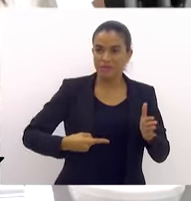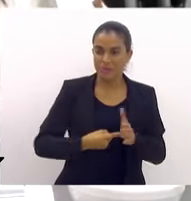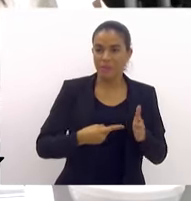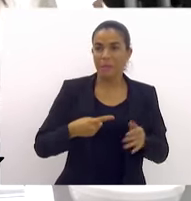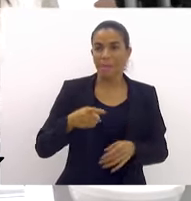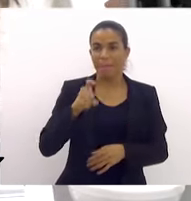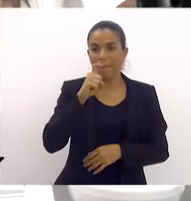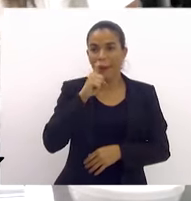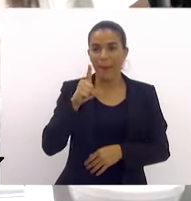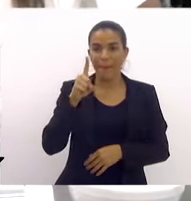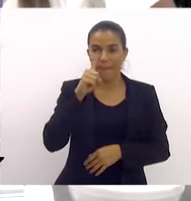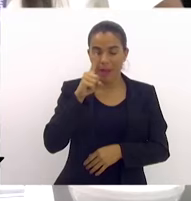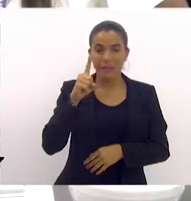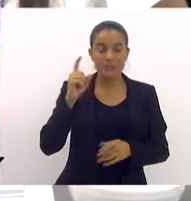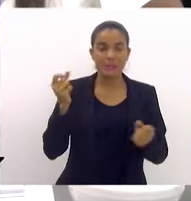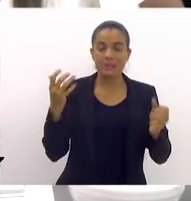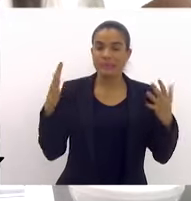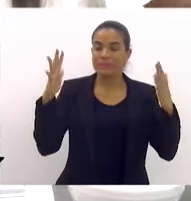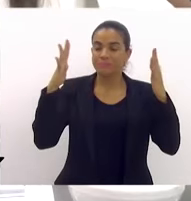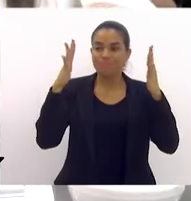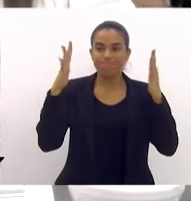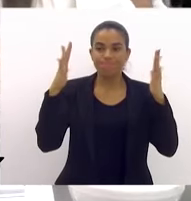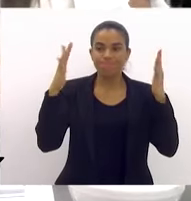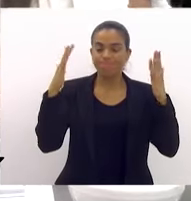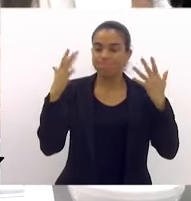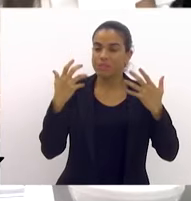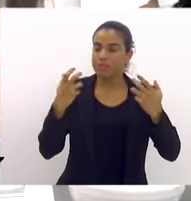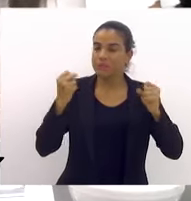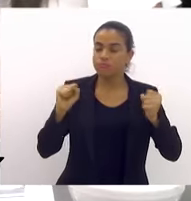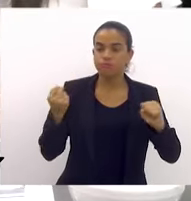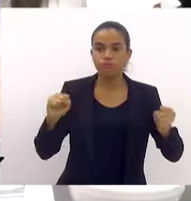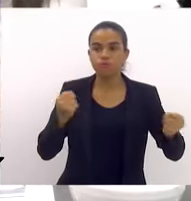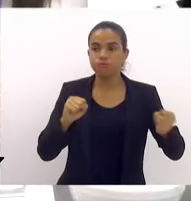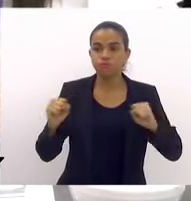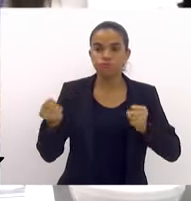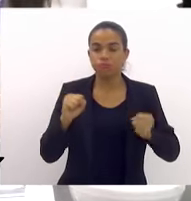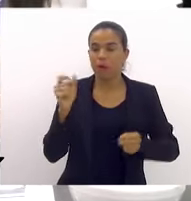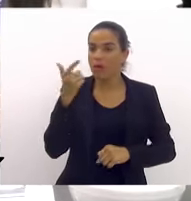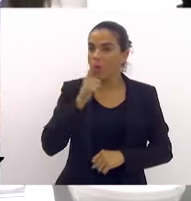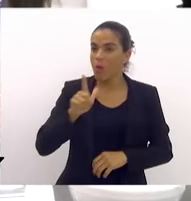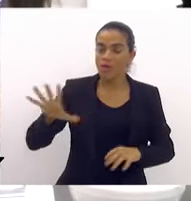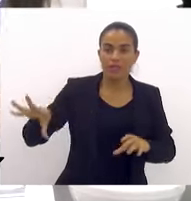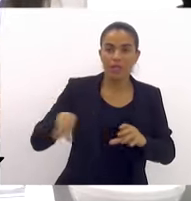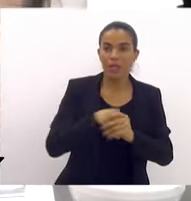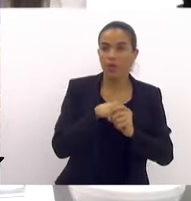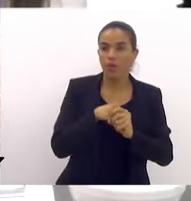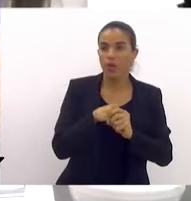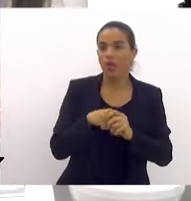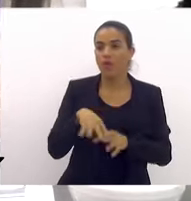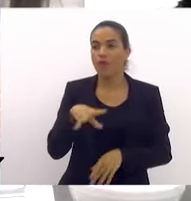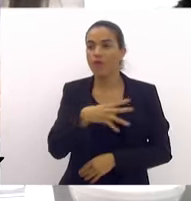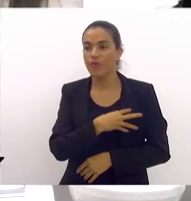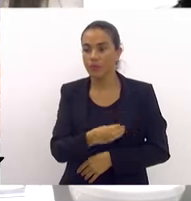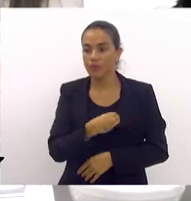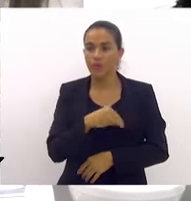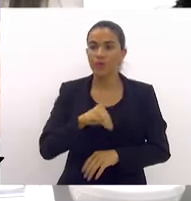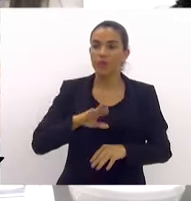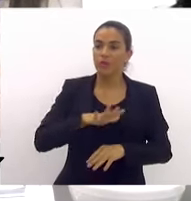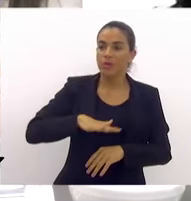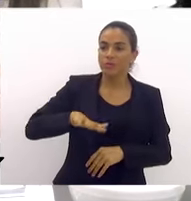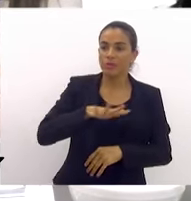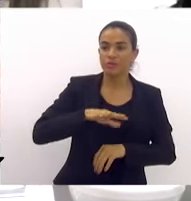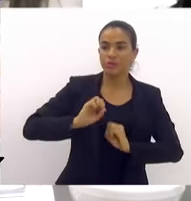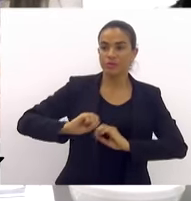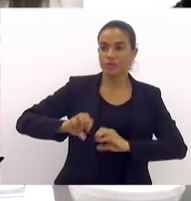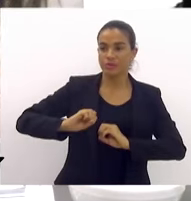pais desesperados, porque não conseguem simplesmente incluir, literalmente, o filho em uma condição de